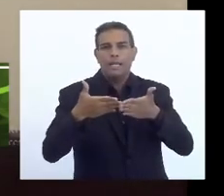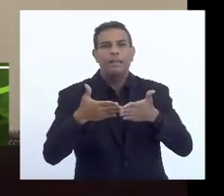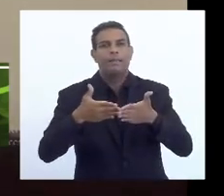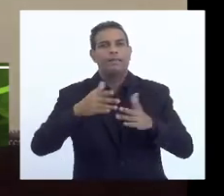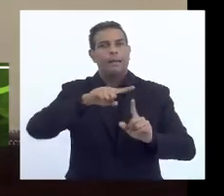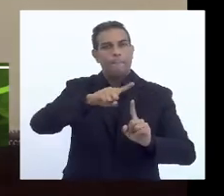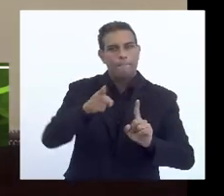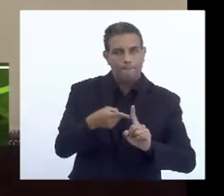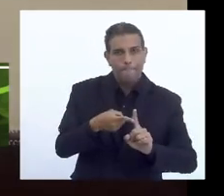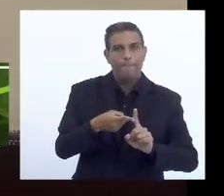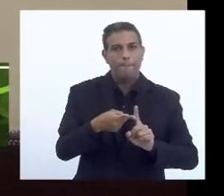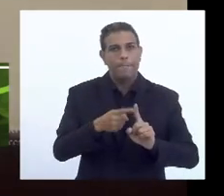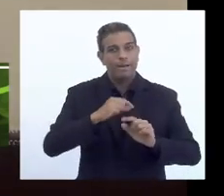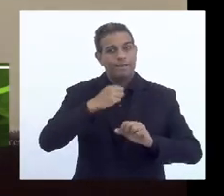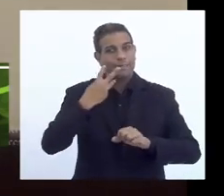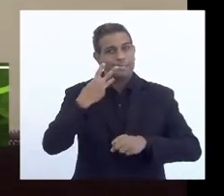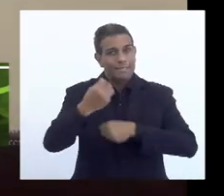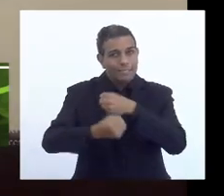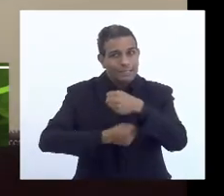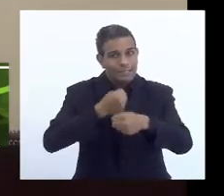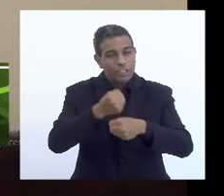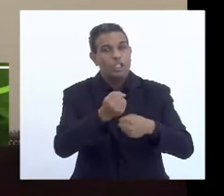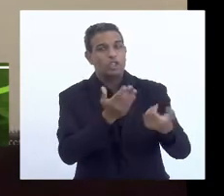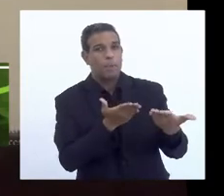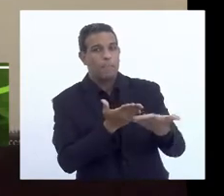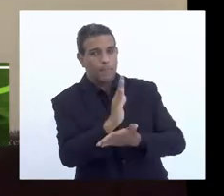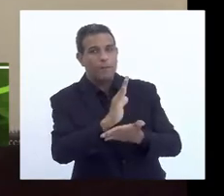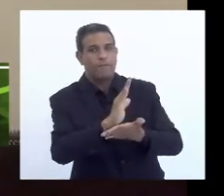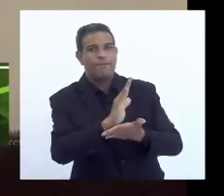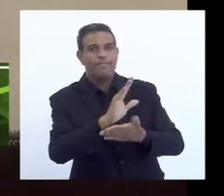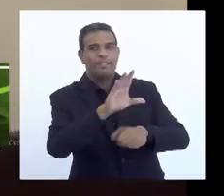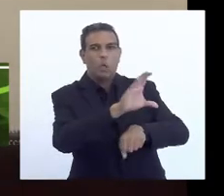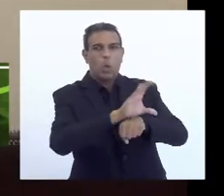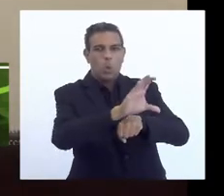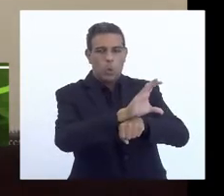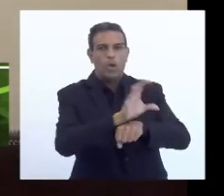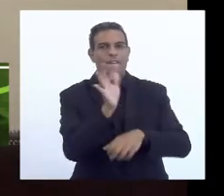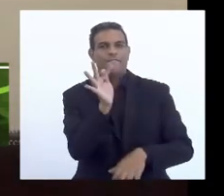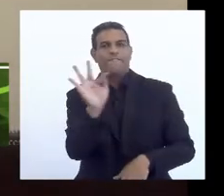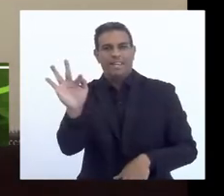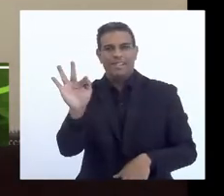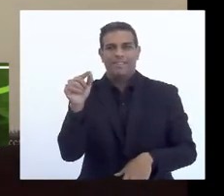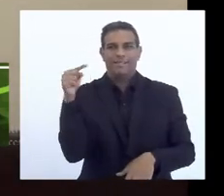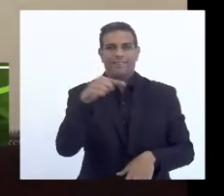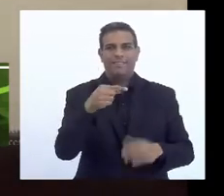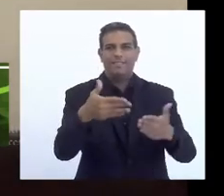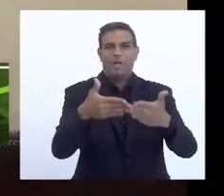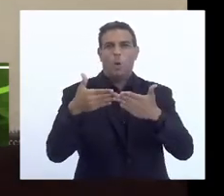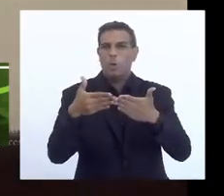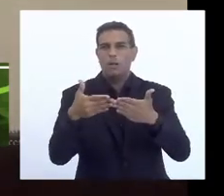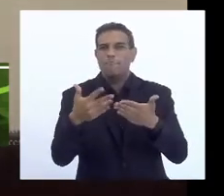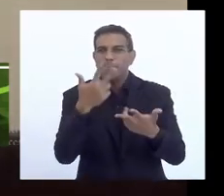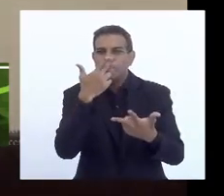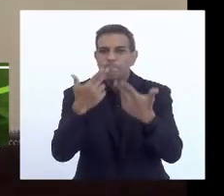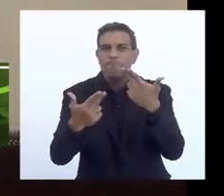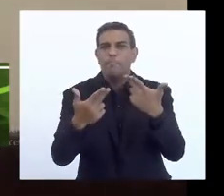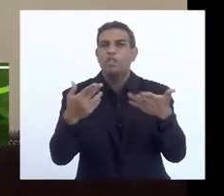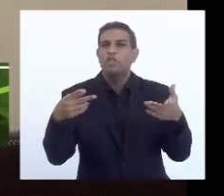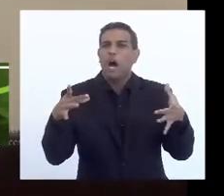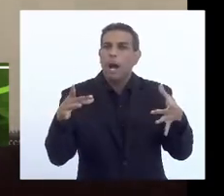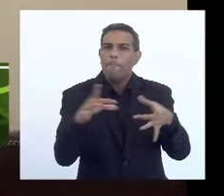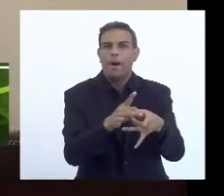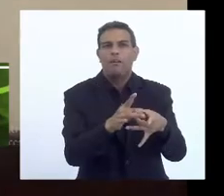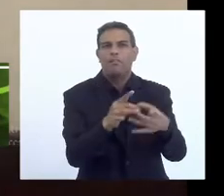maternidade, 3 anos depois da promulgação da Constituição Federal, onde essa licença estava absolutamente